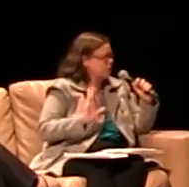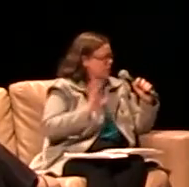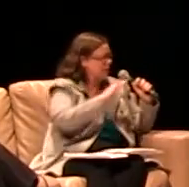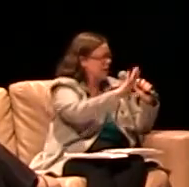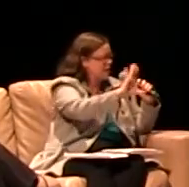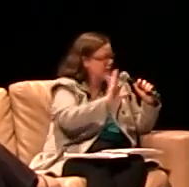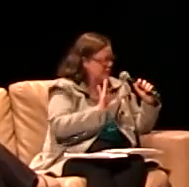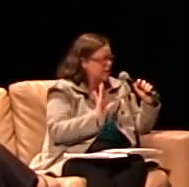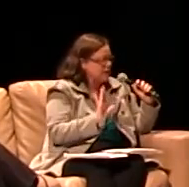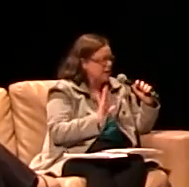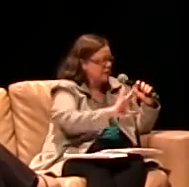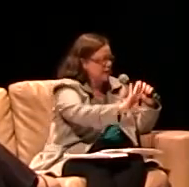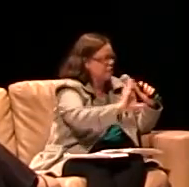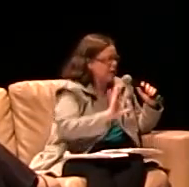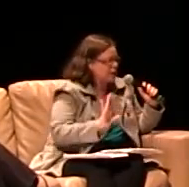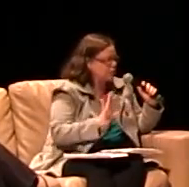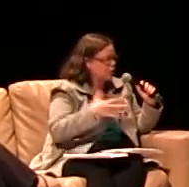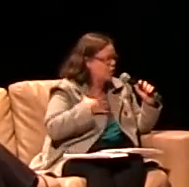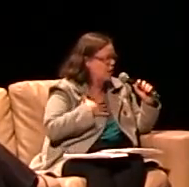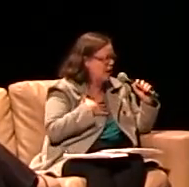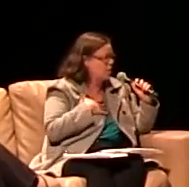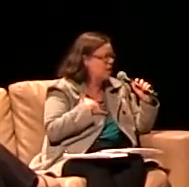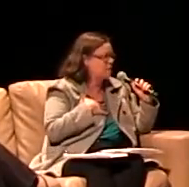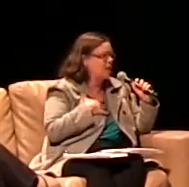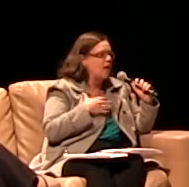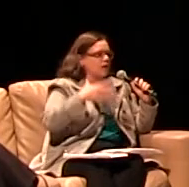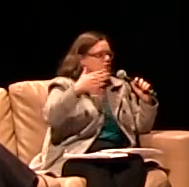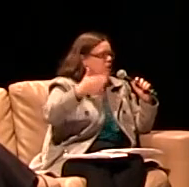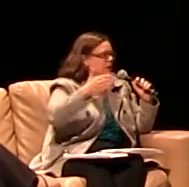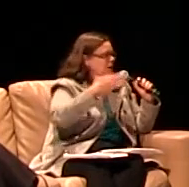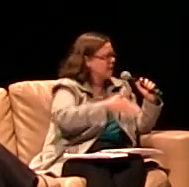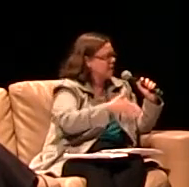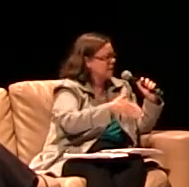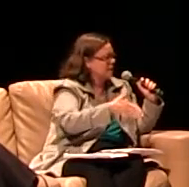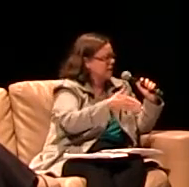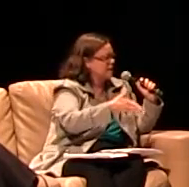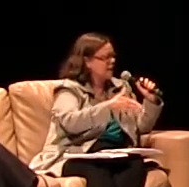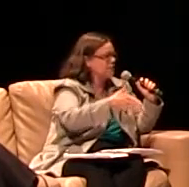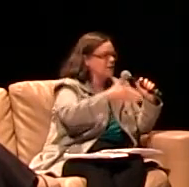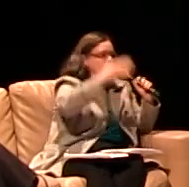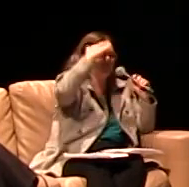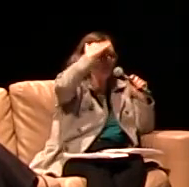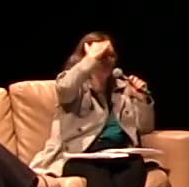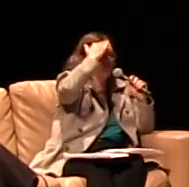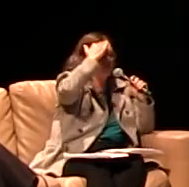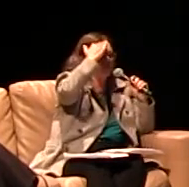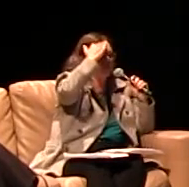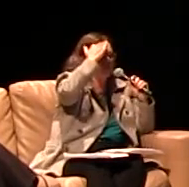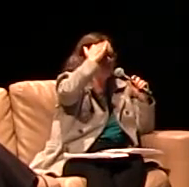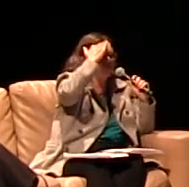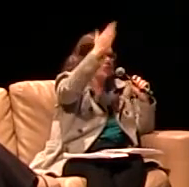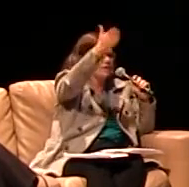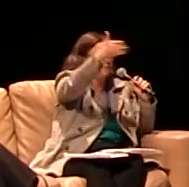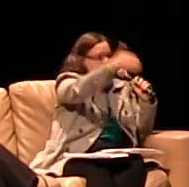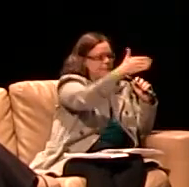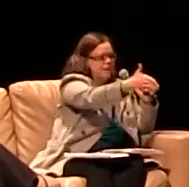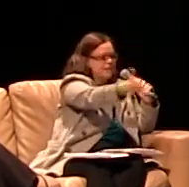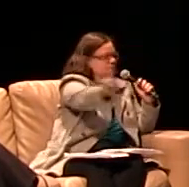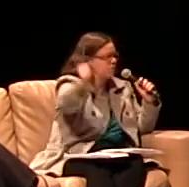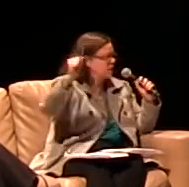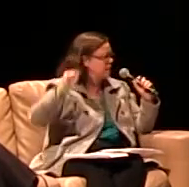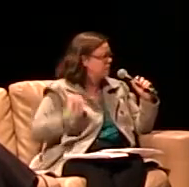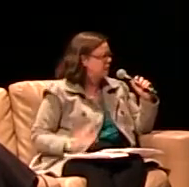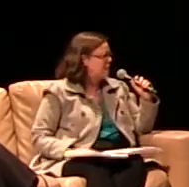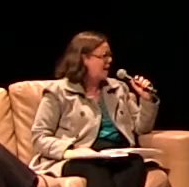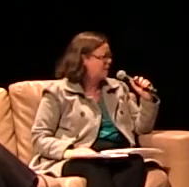linha de, né, na frente, vou colocar eu mesma. Chega na sala e fala assim, meu Deus, professora, hoje a mãe